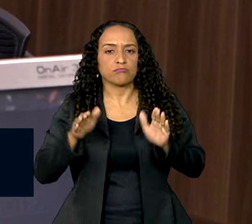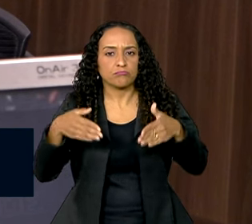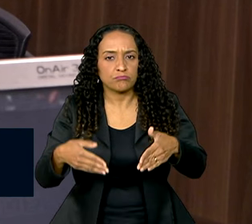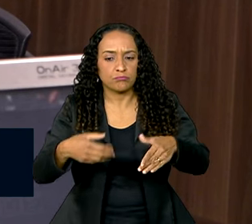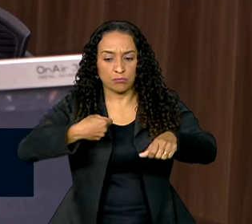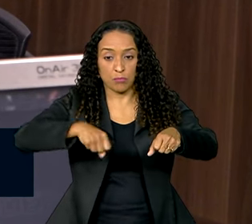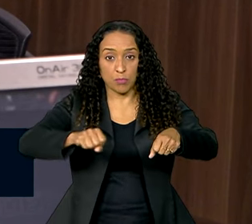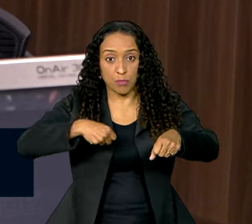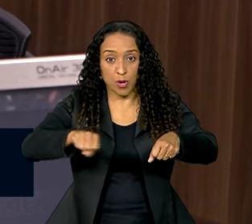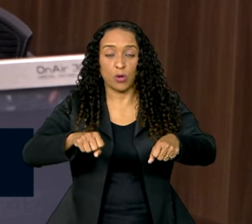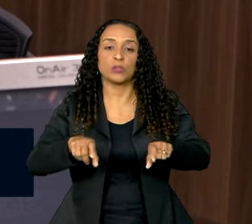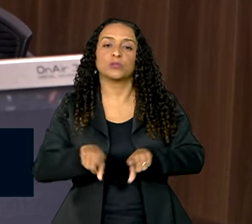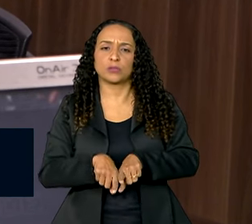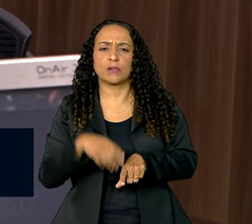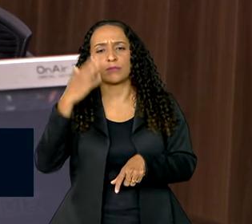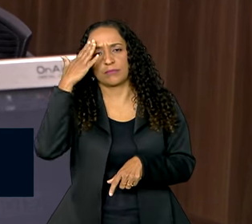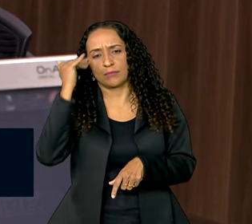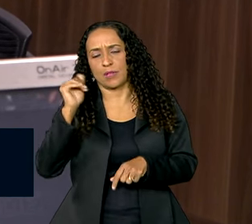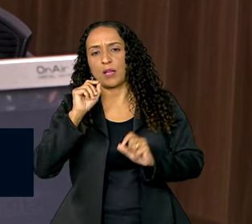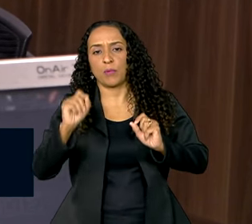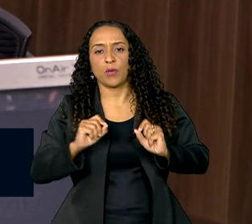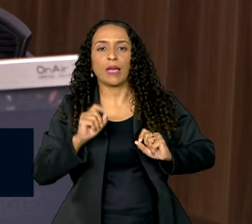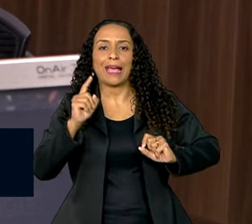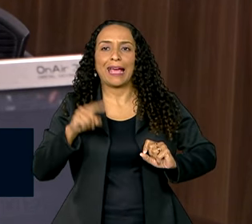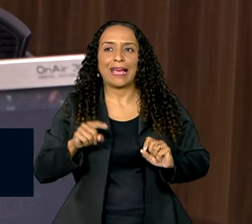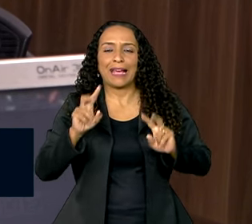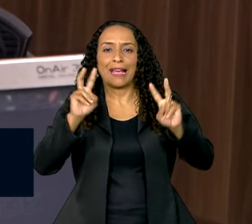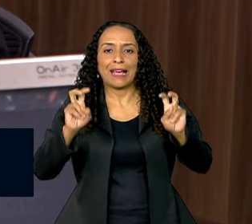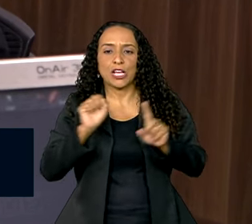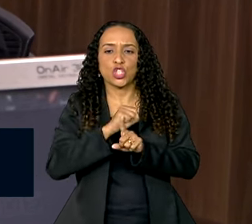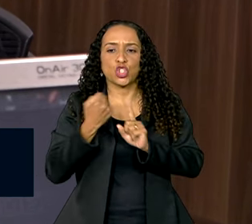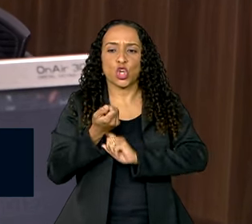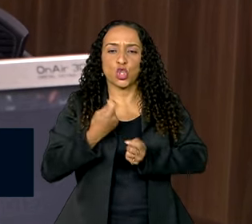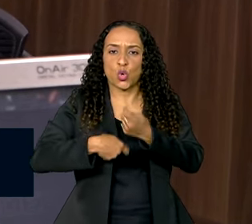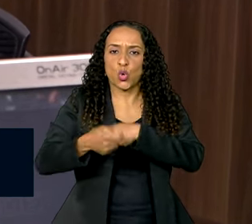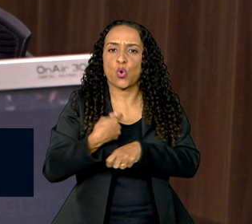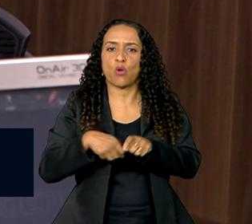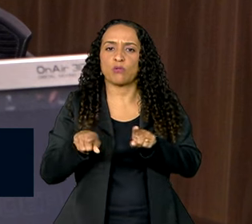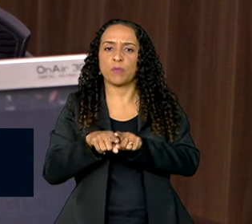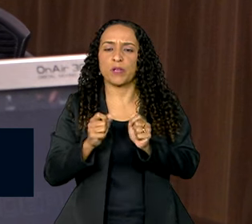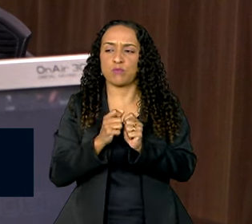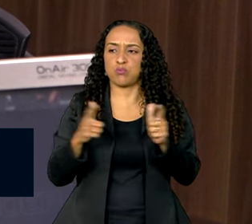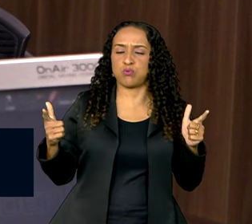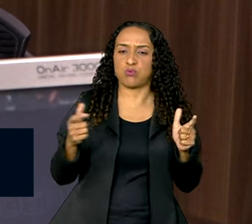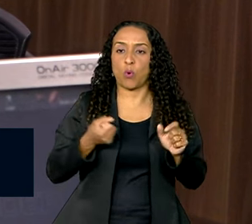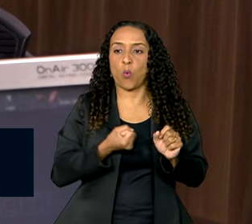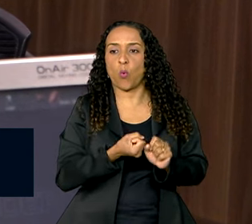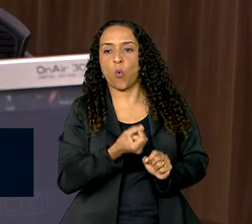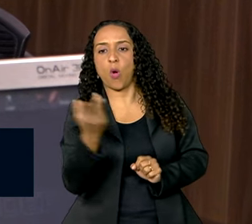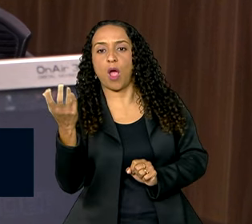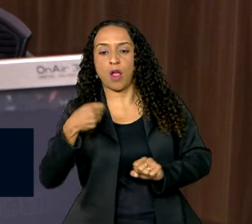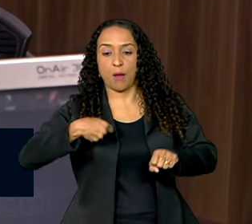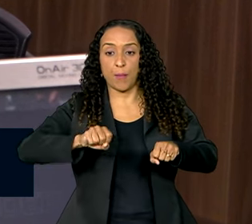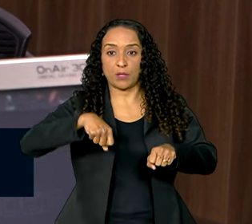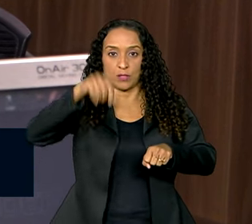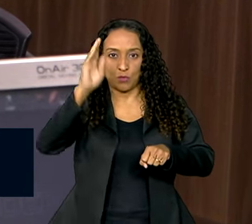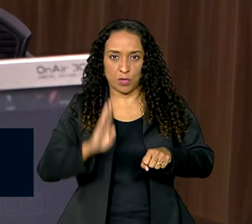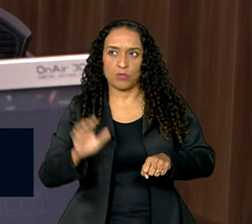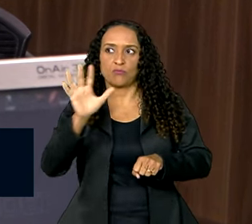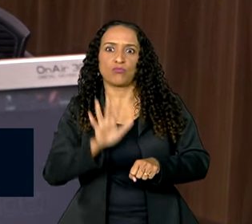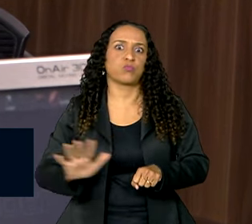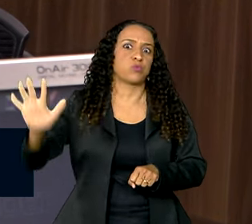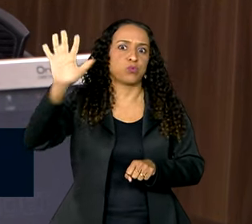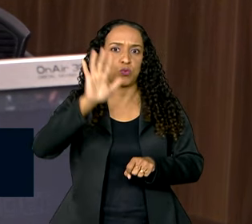das motocicletas. A gente sabe que é uma questão socioeconômica, o aumento do número das motocicletas no Brasil todo, né, e